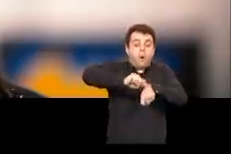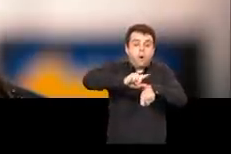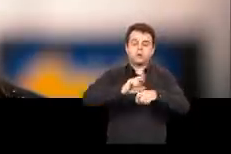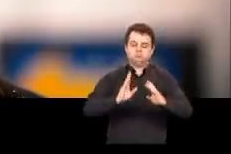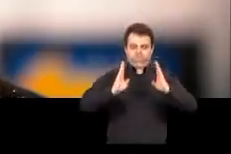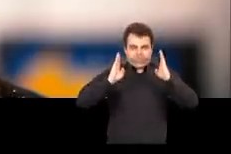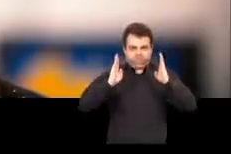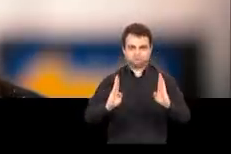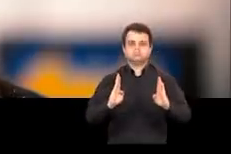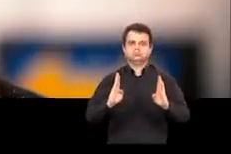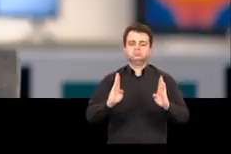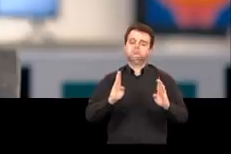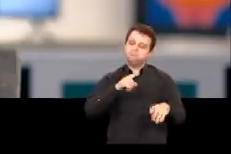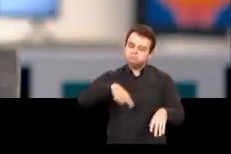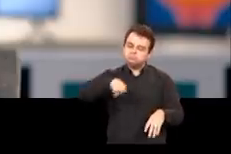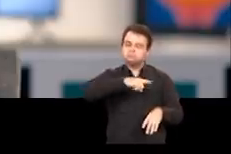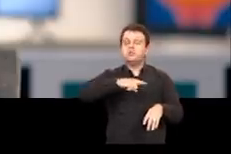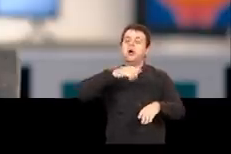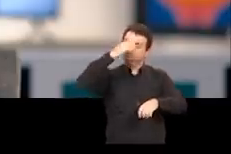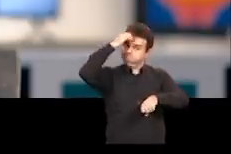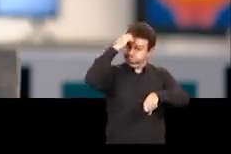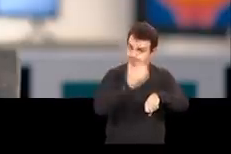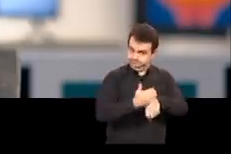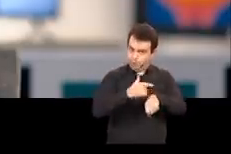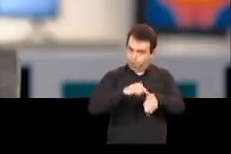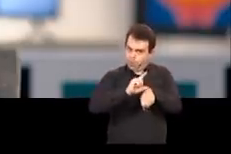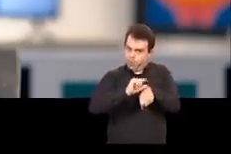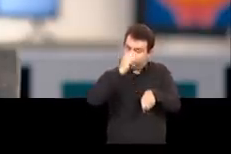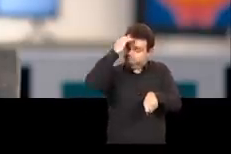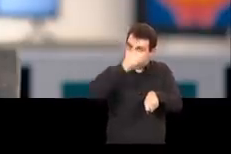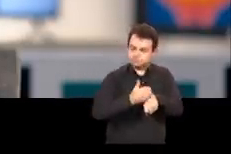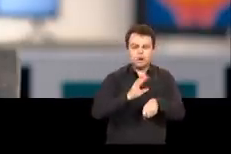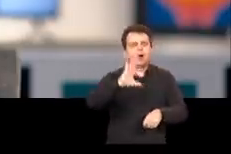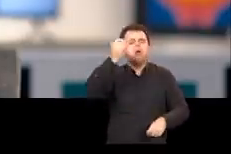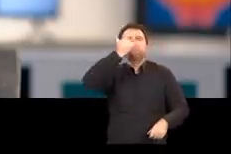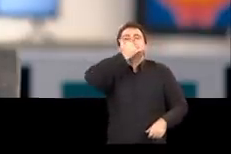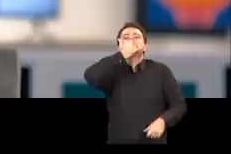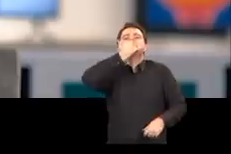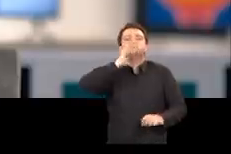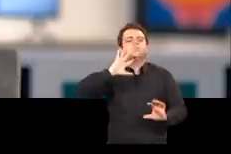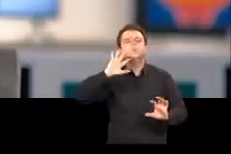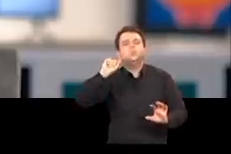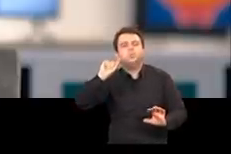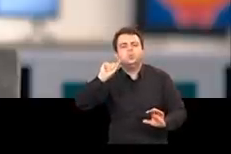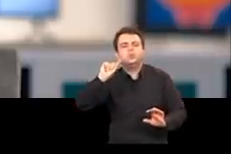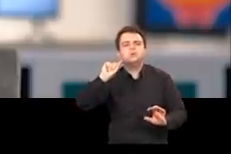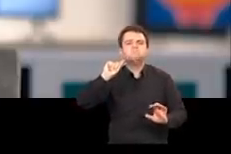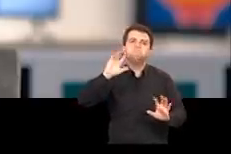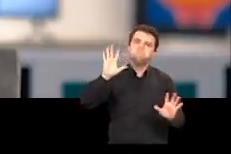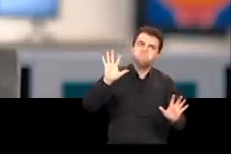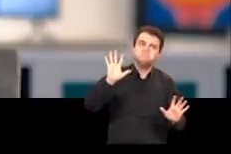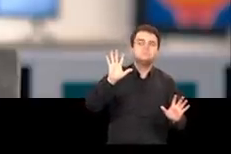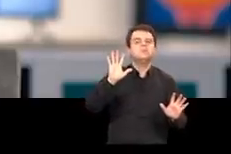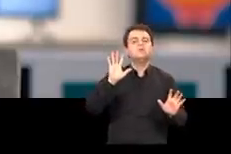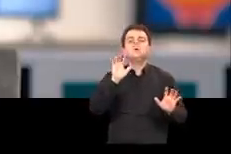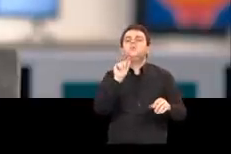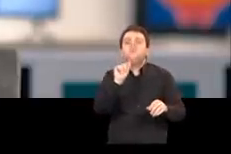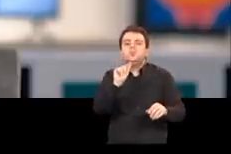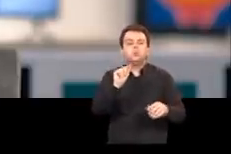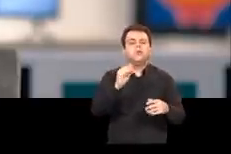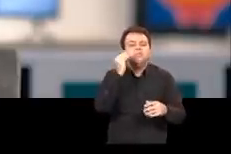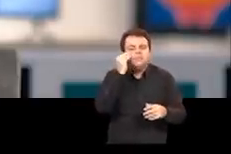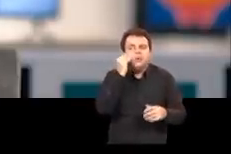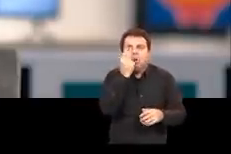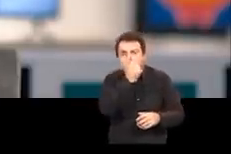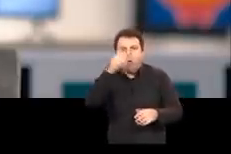fixos e cumpri-los. E quando houver algum imprevisto, é importante que você foque em encaixar o